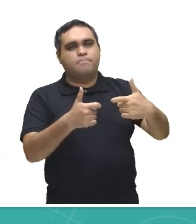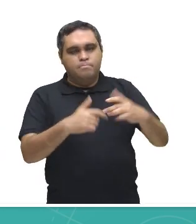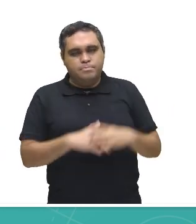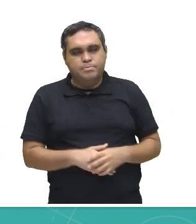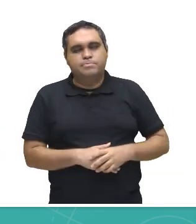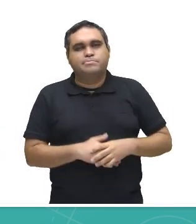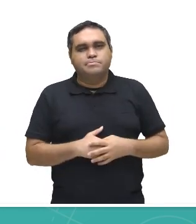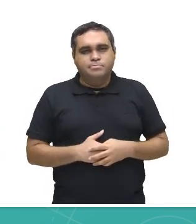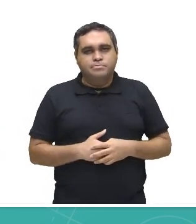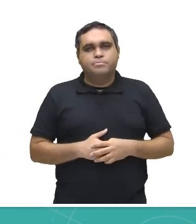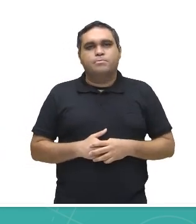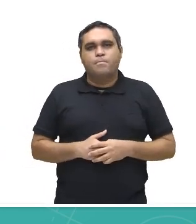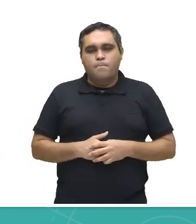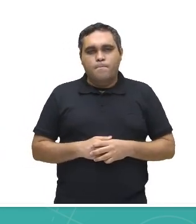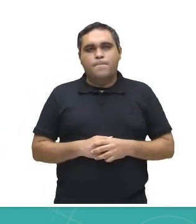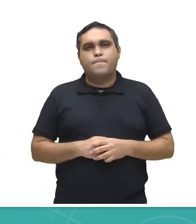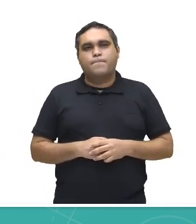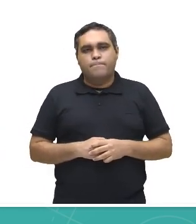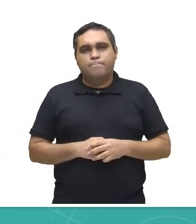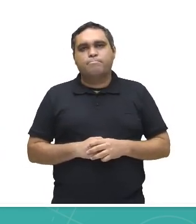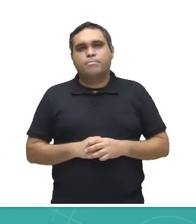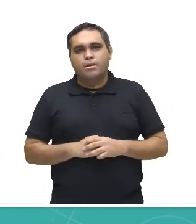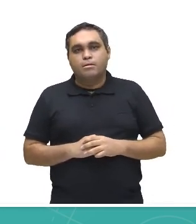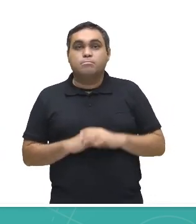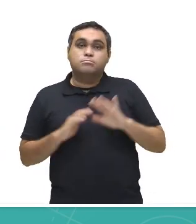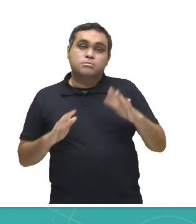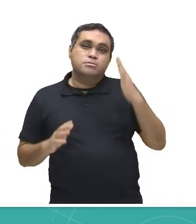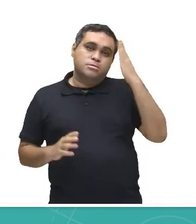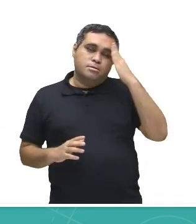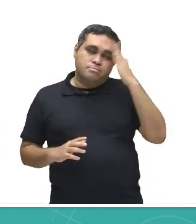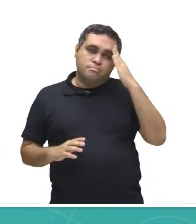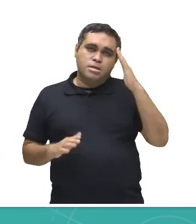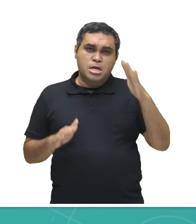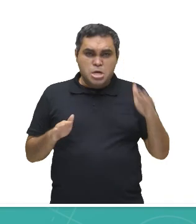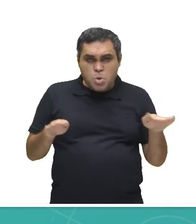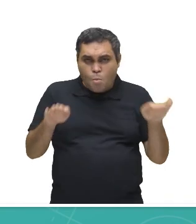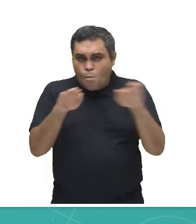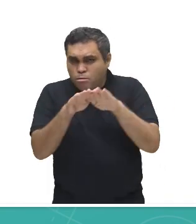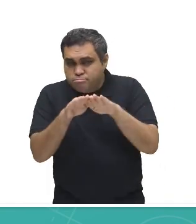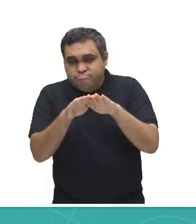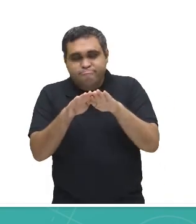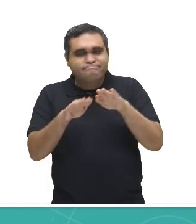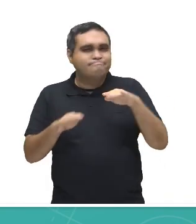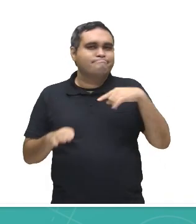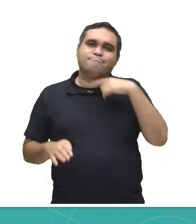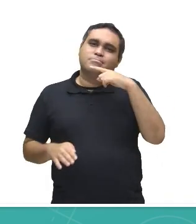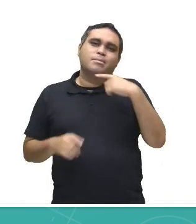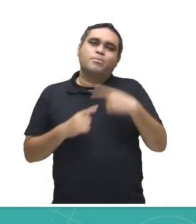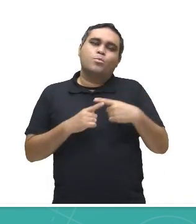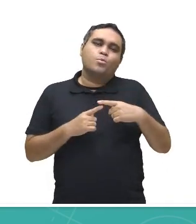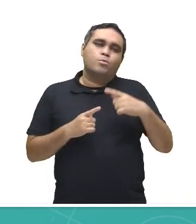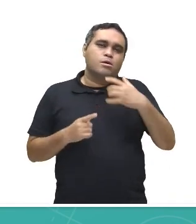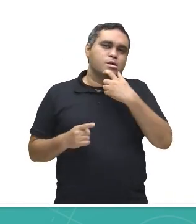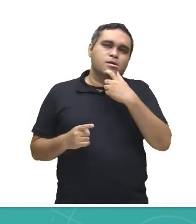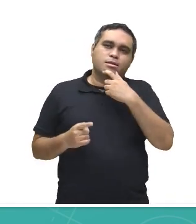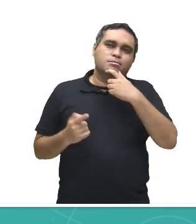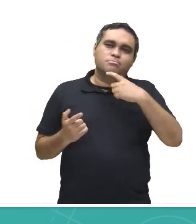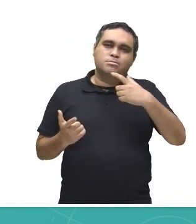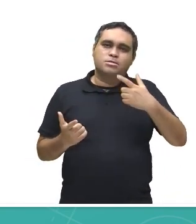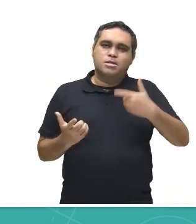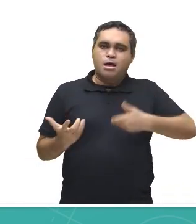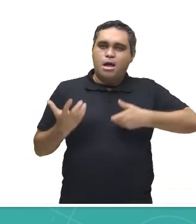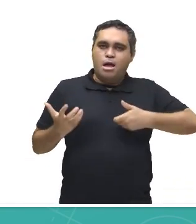essa guerra sangrenta, desigual e cruel. Porque a gente percebe que no momento ali do elemento surpresa,